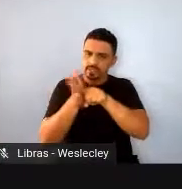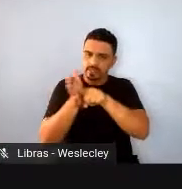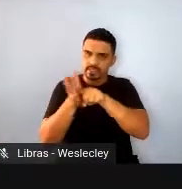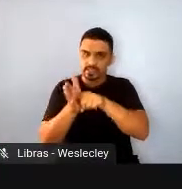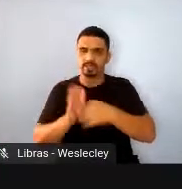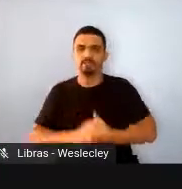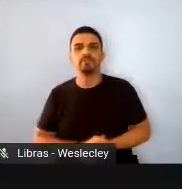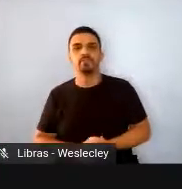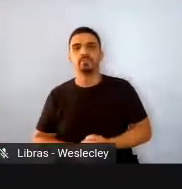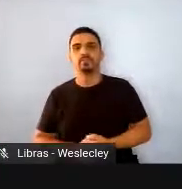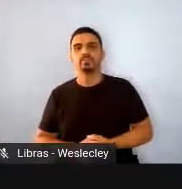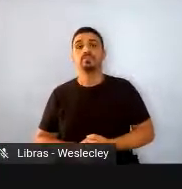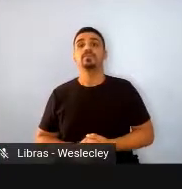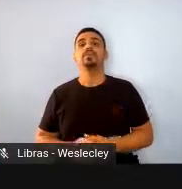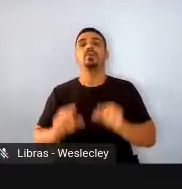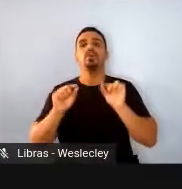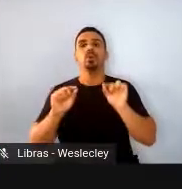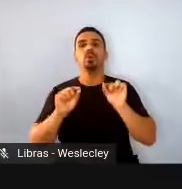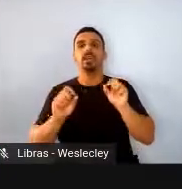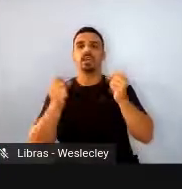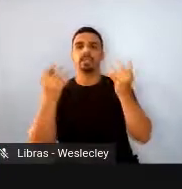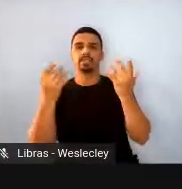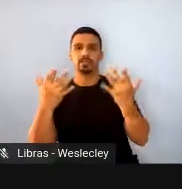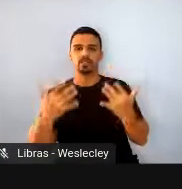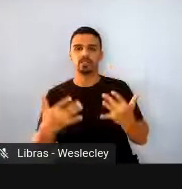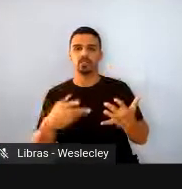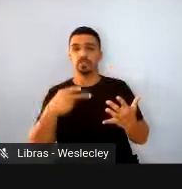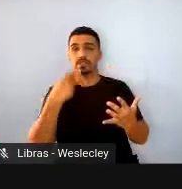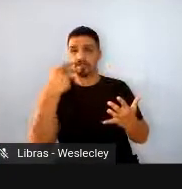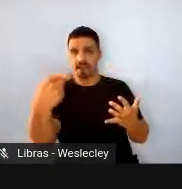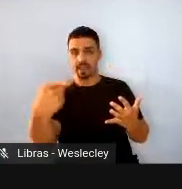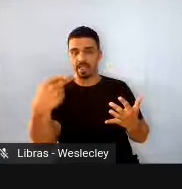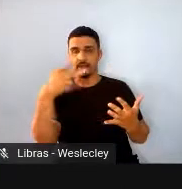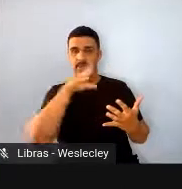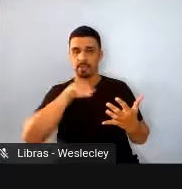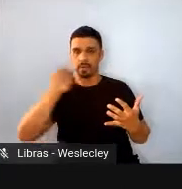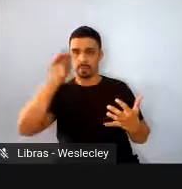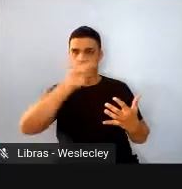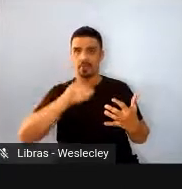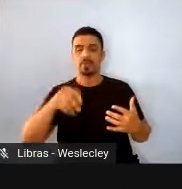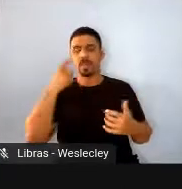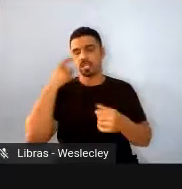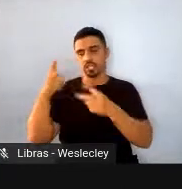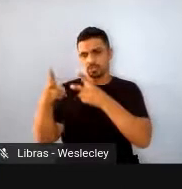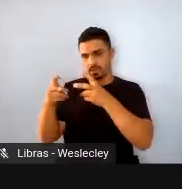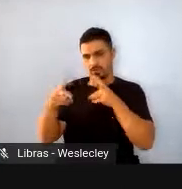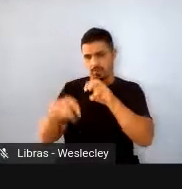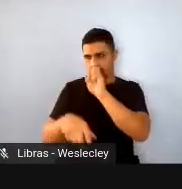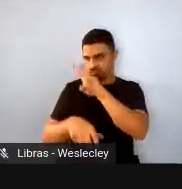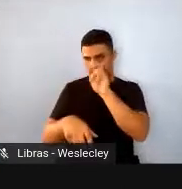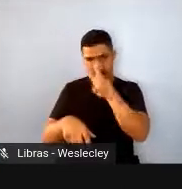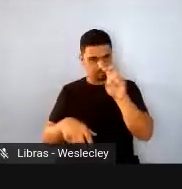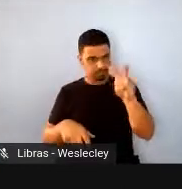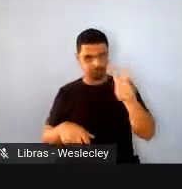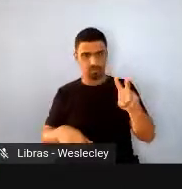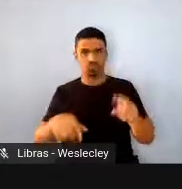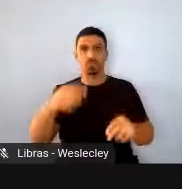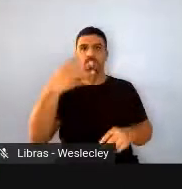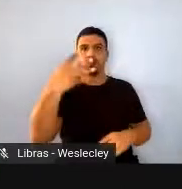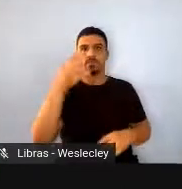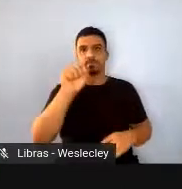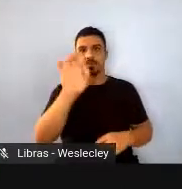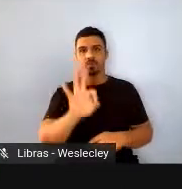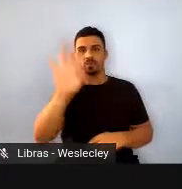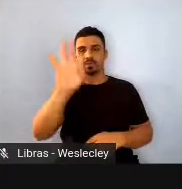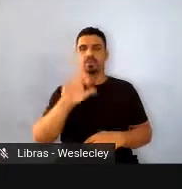as informações faladas. A gente percebe que quase metade das casas legislativas, elas apresentam informações